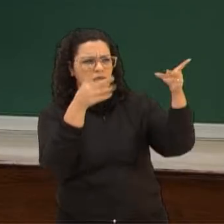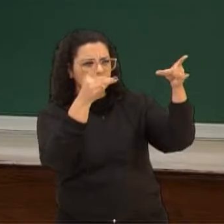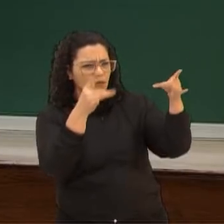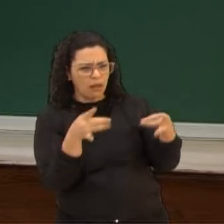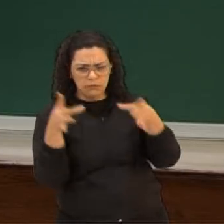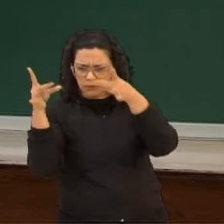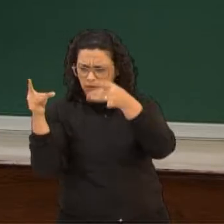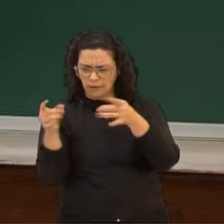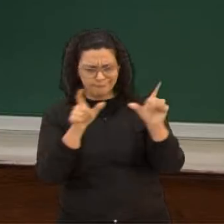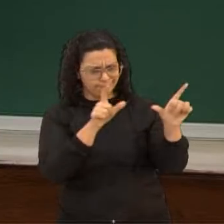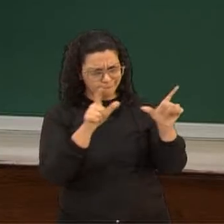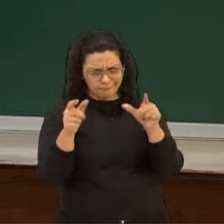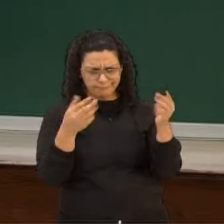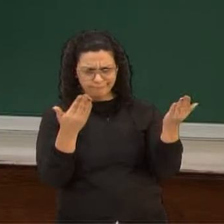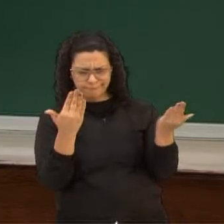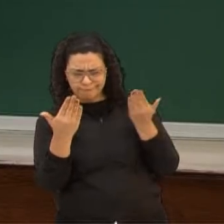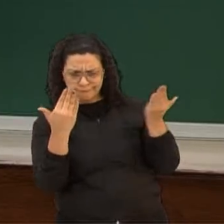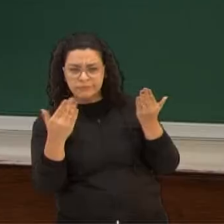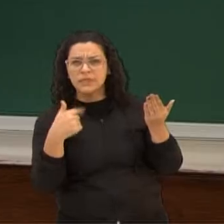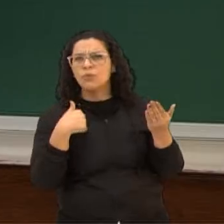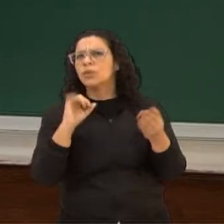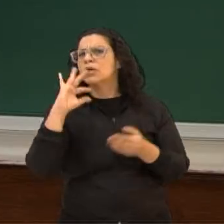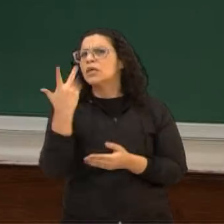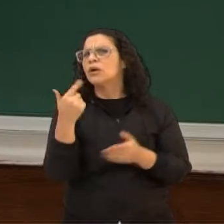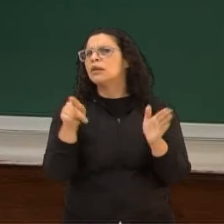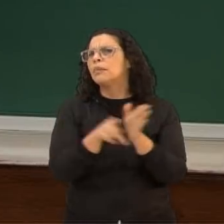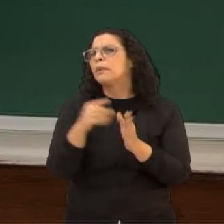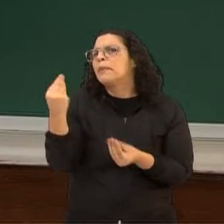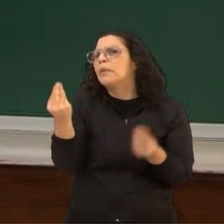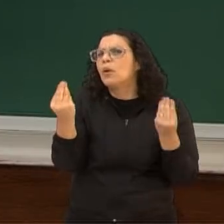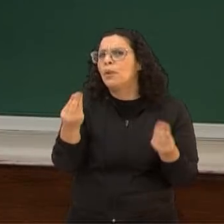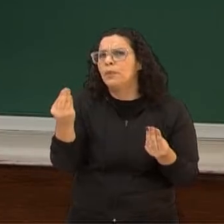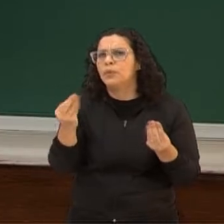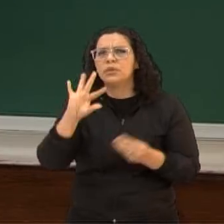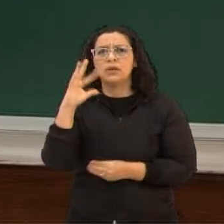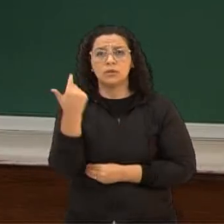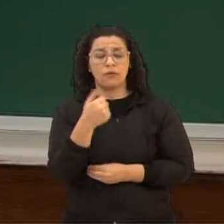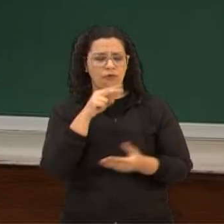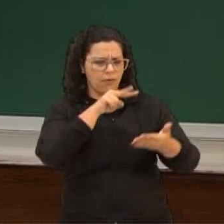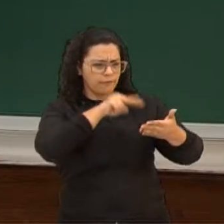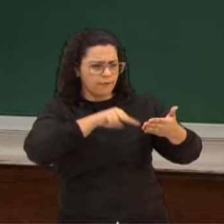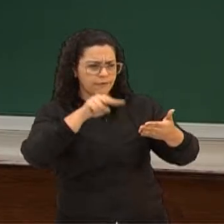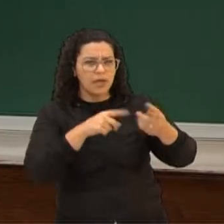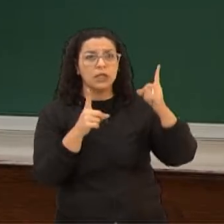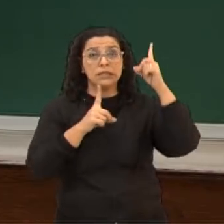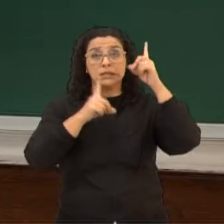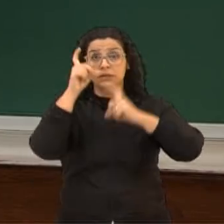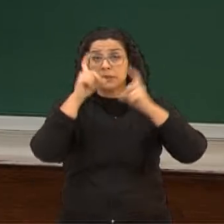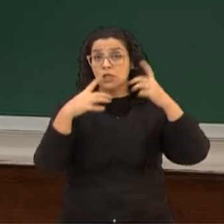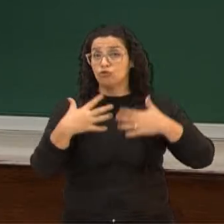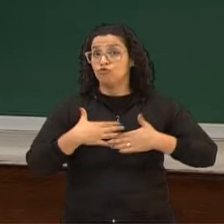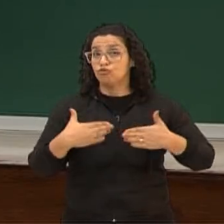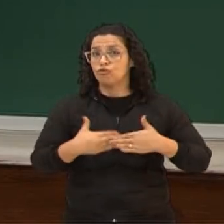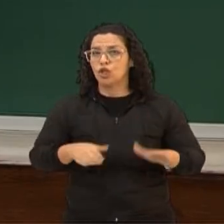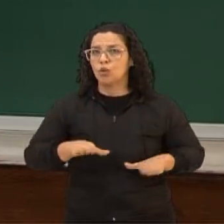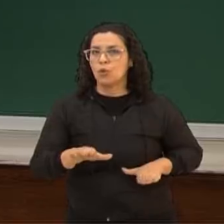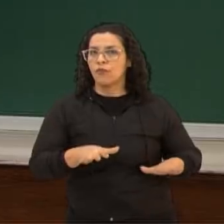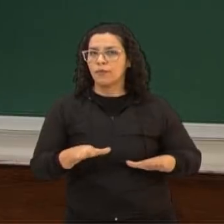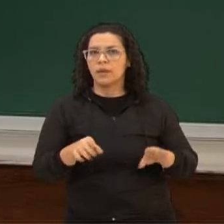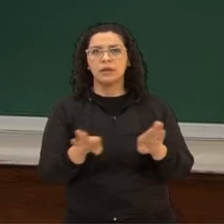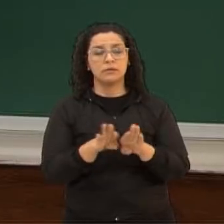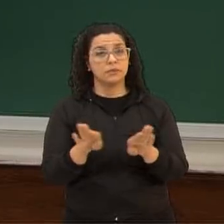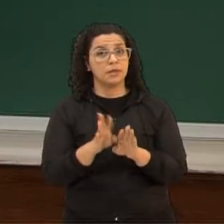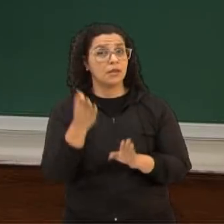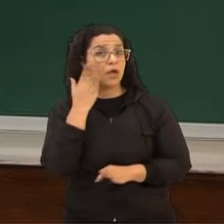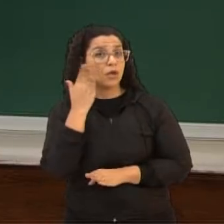detalhes desse diálogo aqui, dessa caixa de diálogo, você olha os desenhos, você olha as expressões, você vê os movimentos,